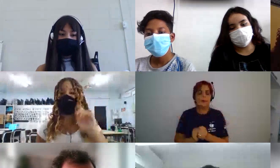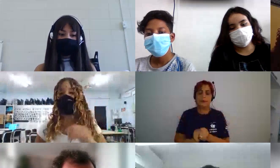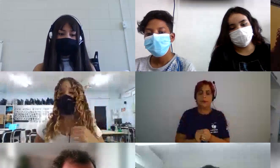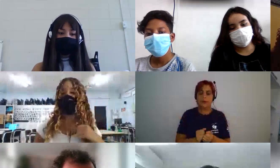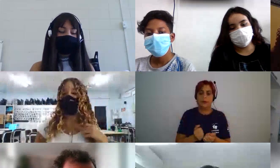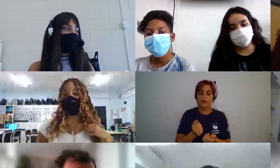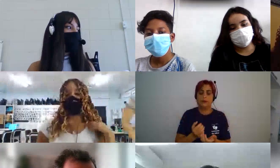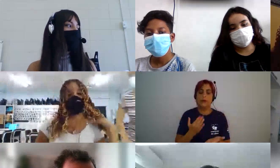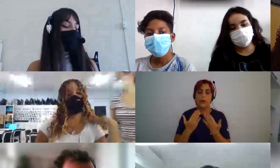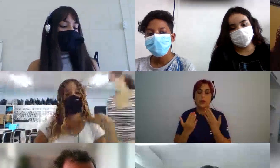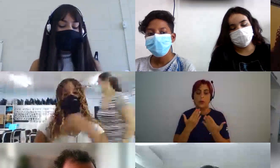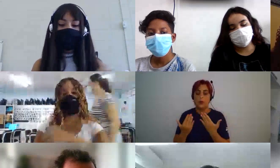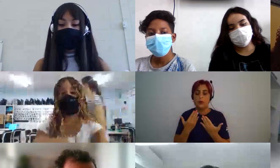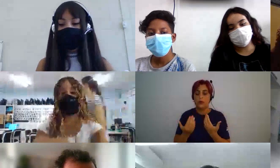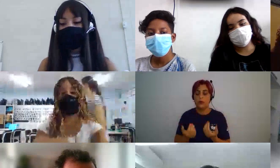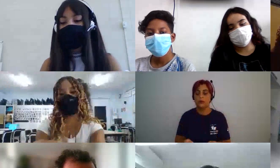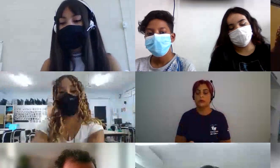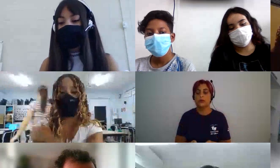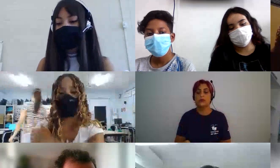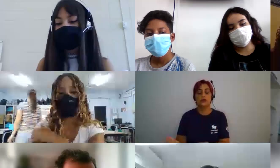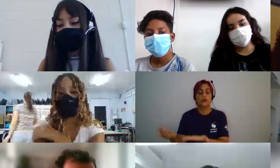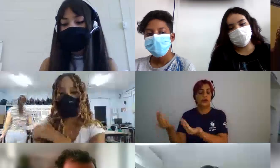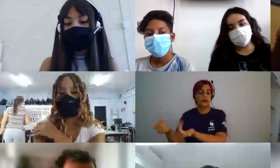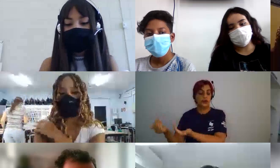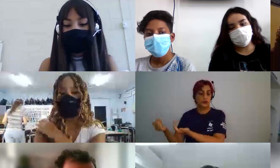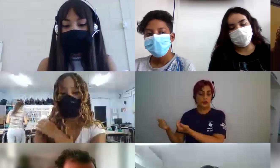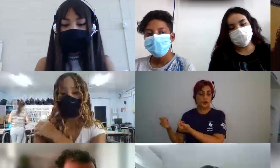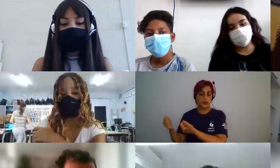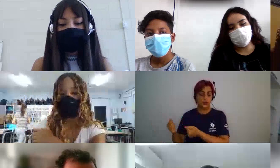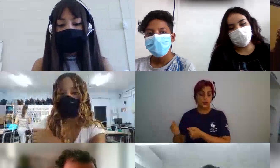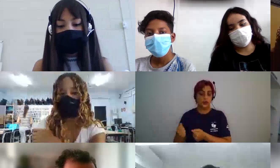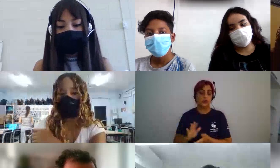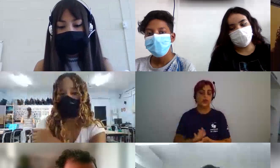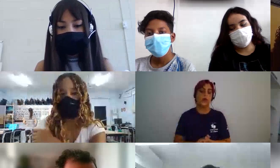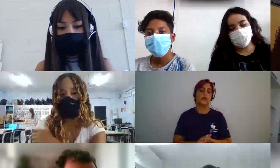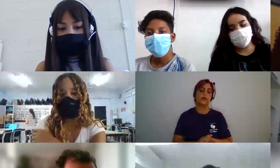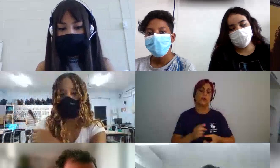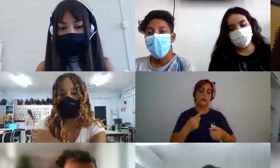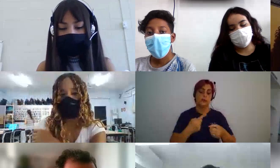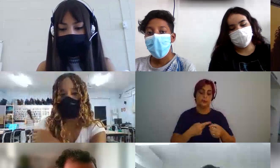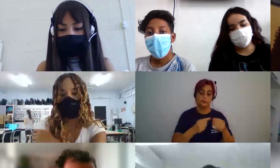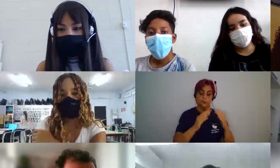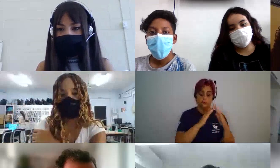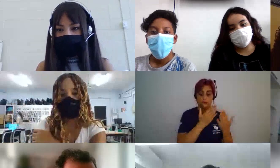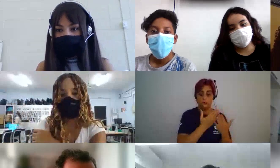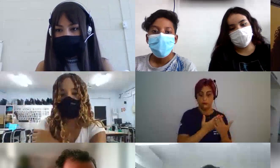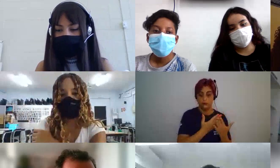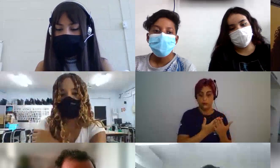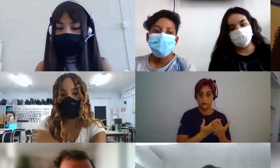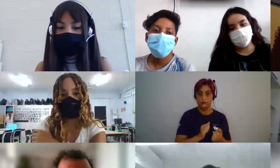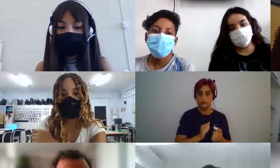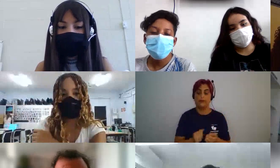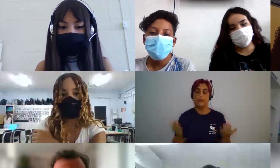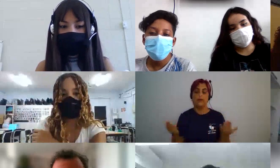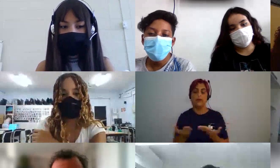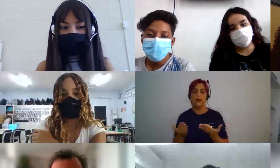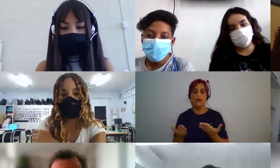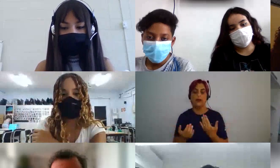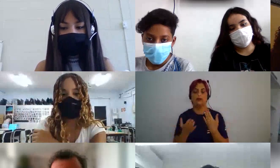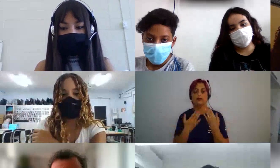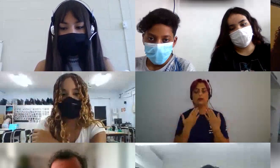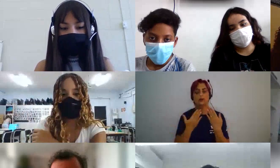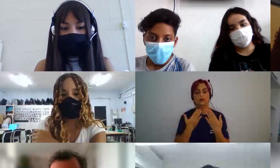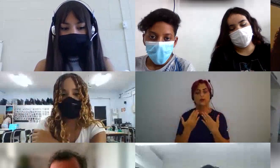Ensino, abordando diferentes temáticas. Nesse primeiro encontro, teremos uma conversa com o Dr.